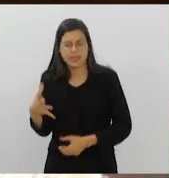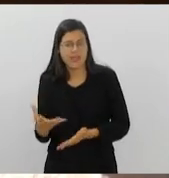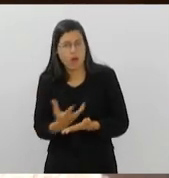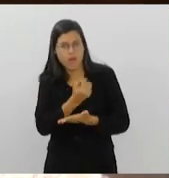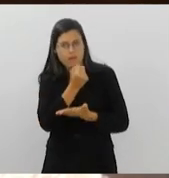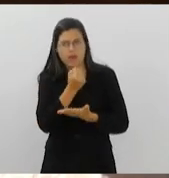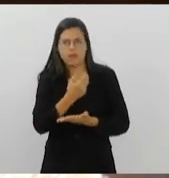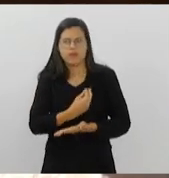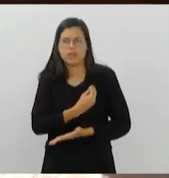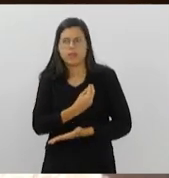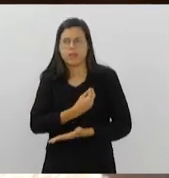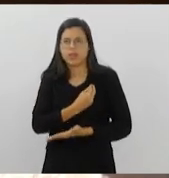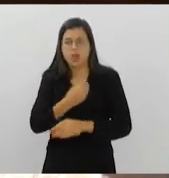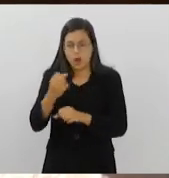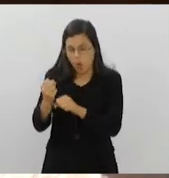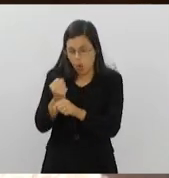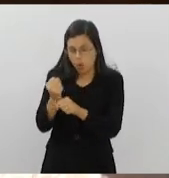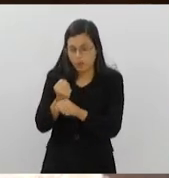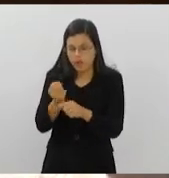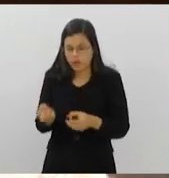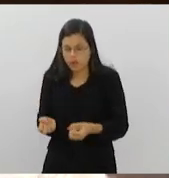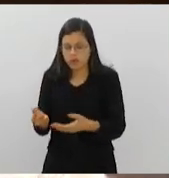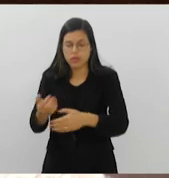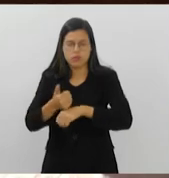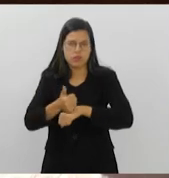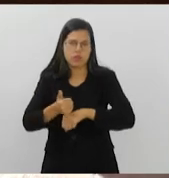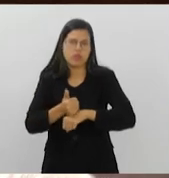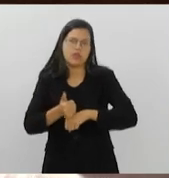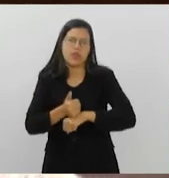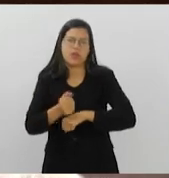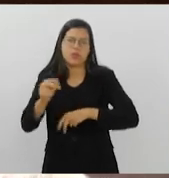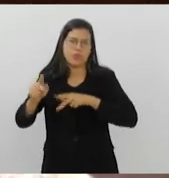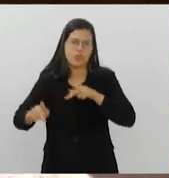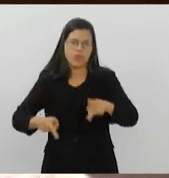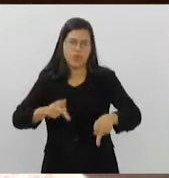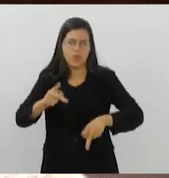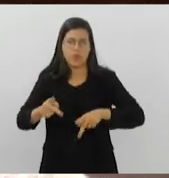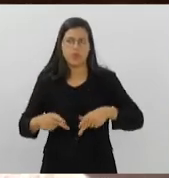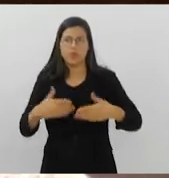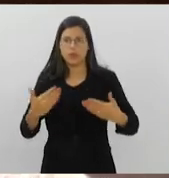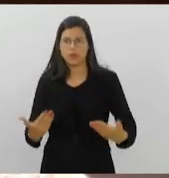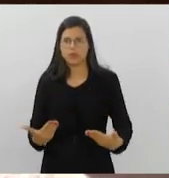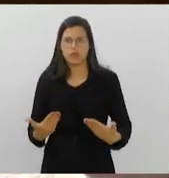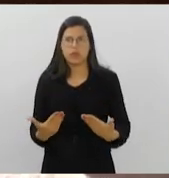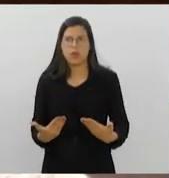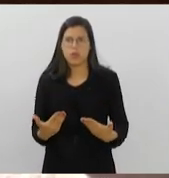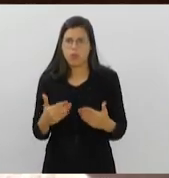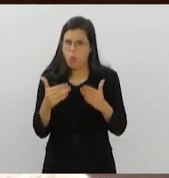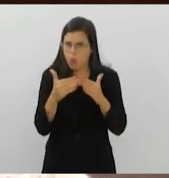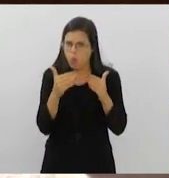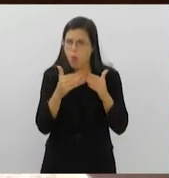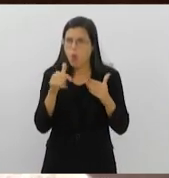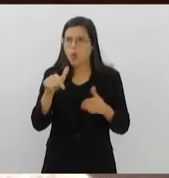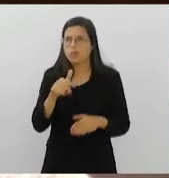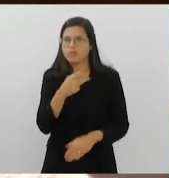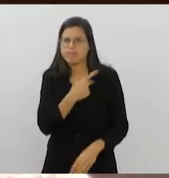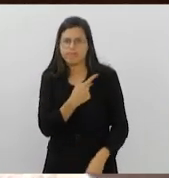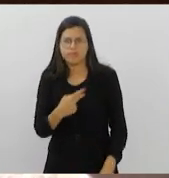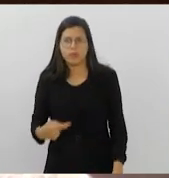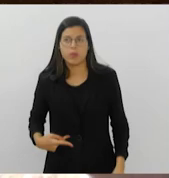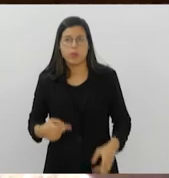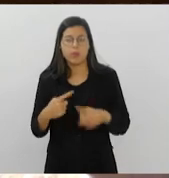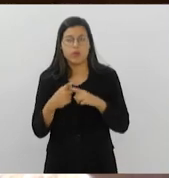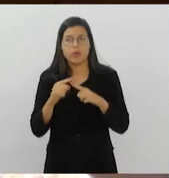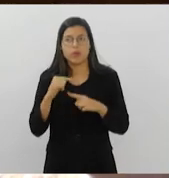estão dando dignidade às pessoas. Então, eu faço do senhor as minhas palavras, porque nós